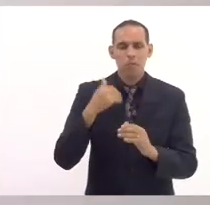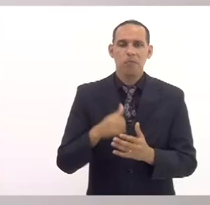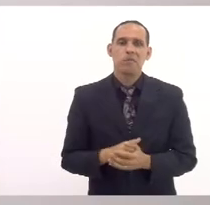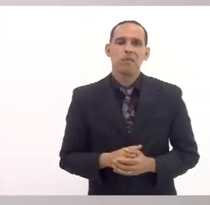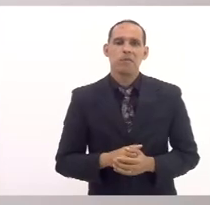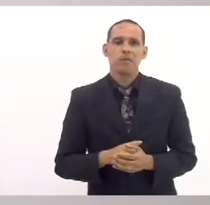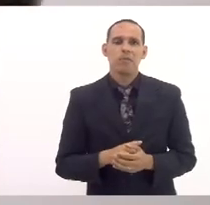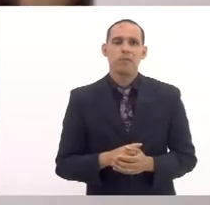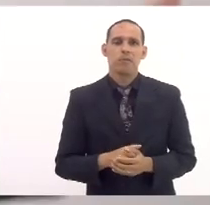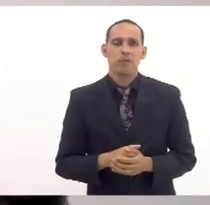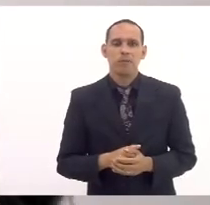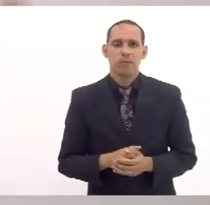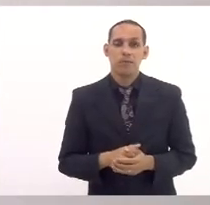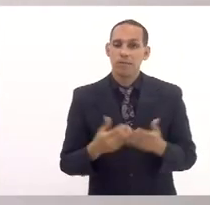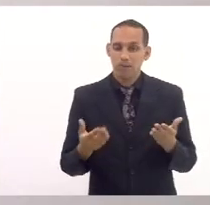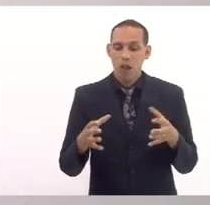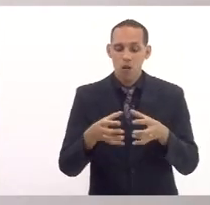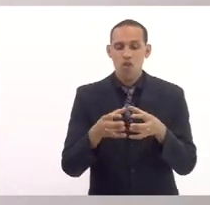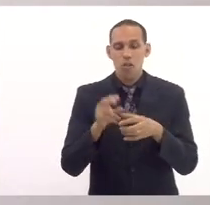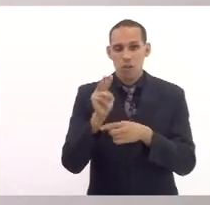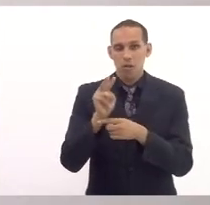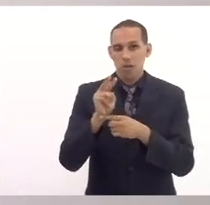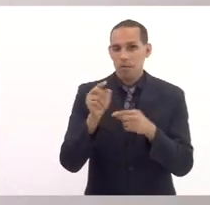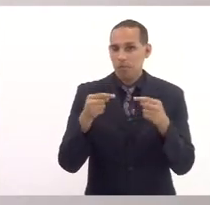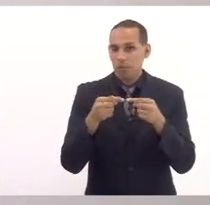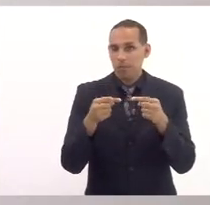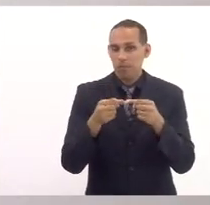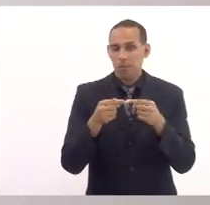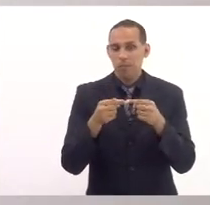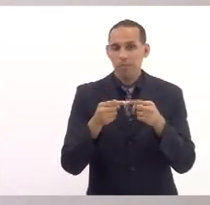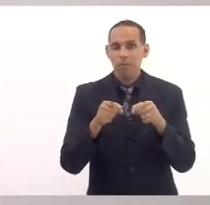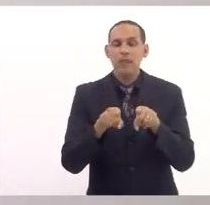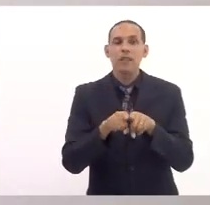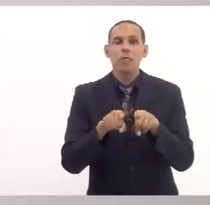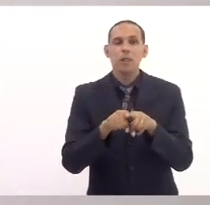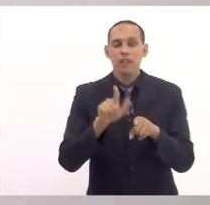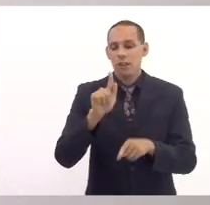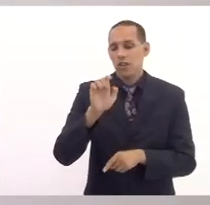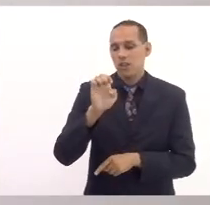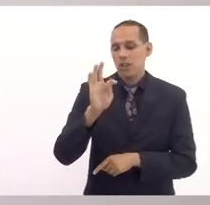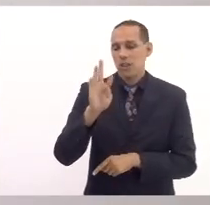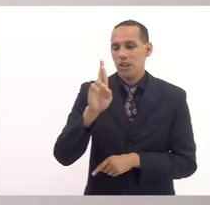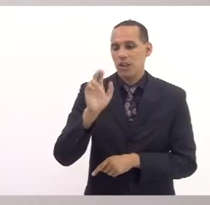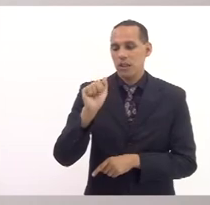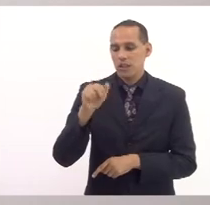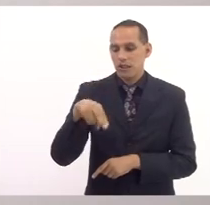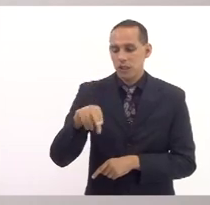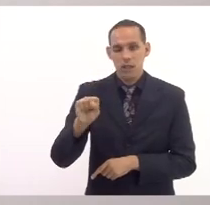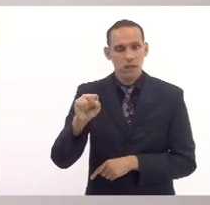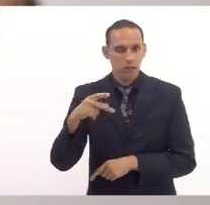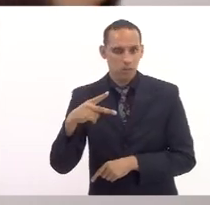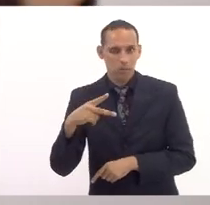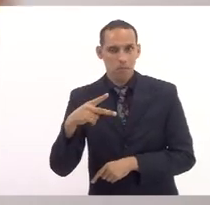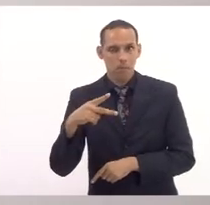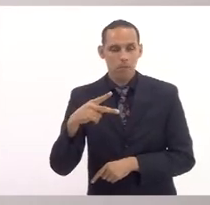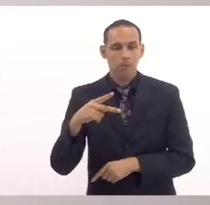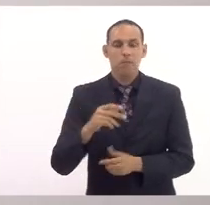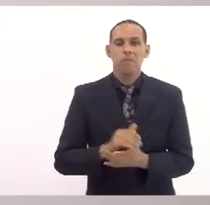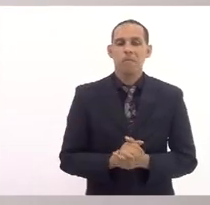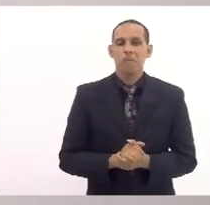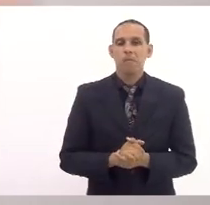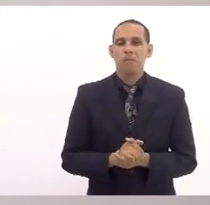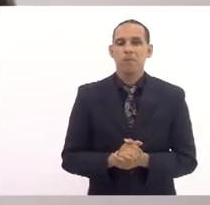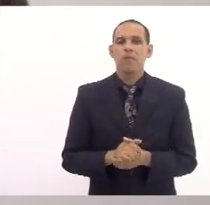que seja encaminhado dessa tal força-tarefa. E eu vou deixar aqui para a Getransp, que vai estar na próxima reunião, como a Supervia, a Secretaria